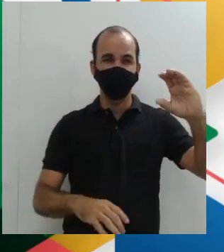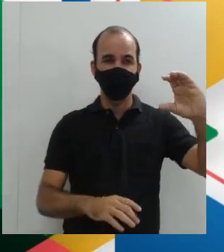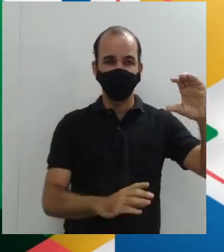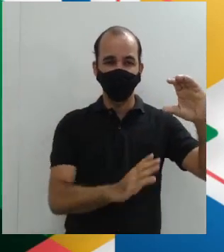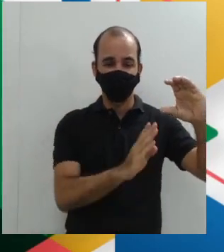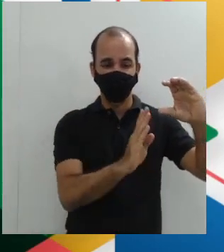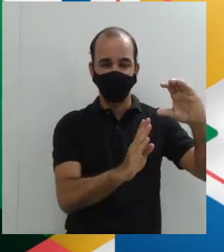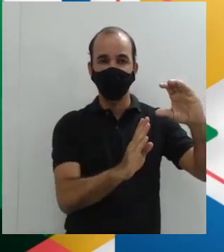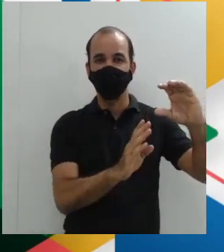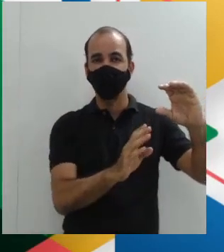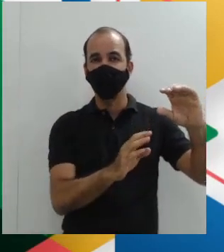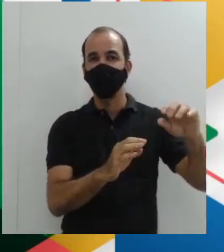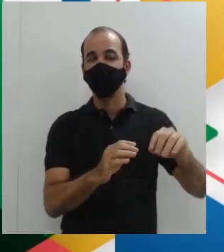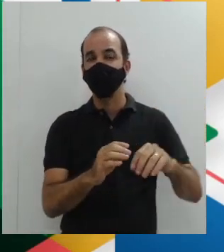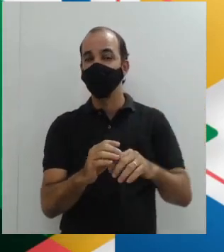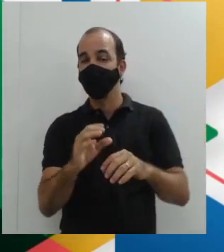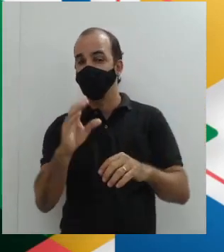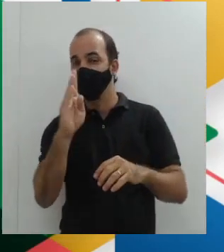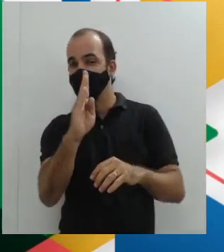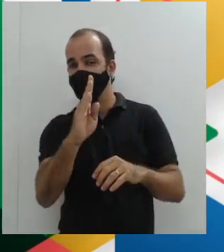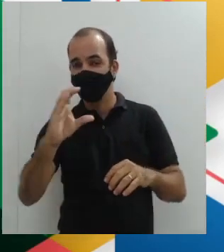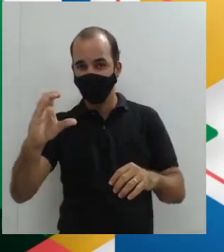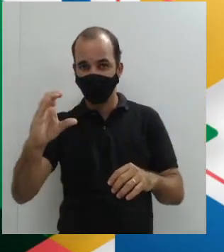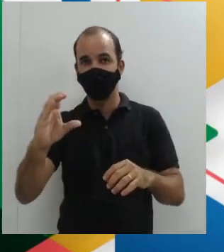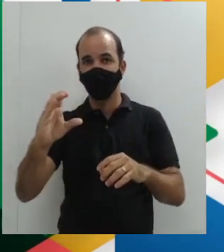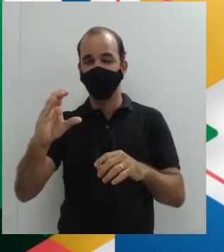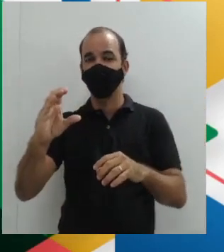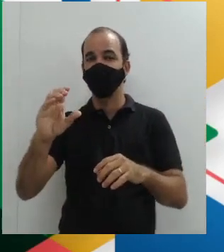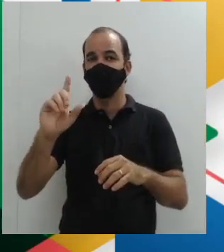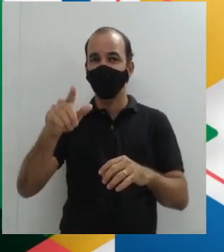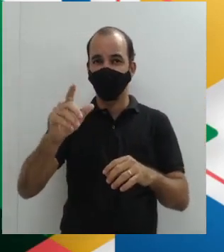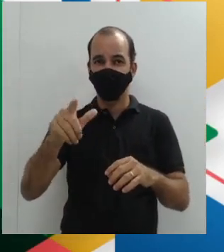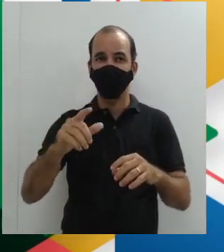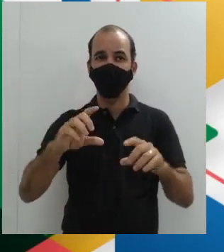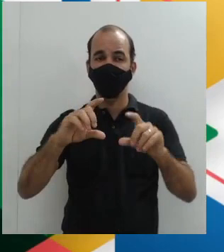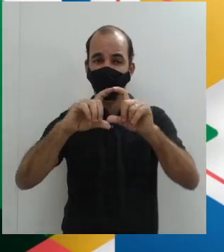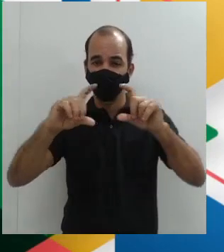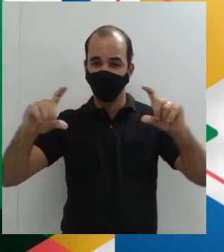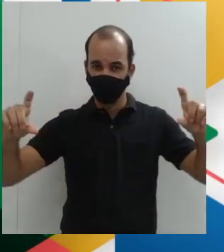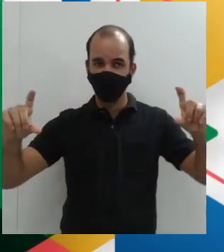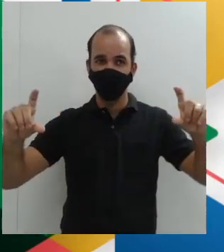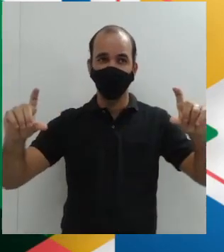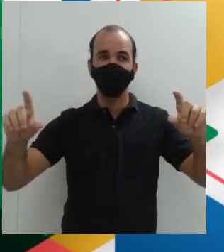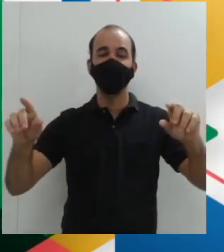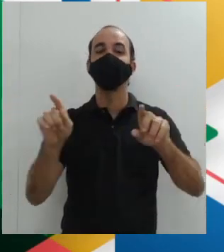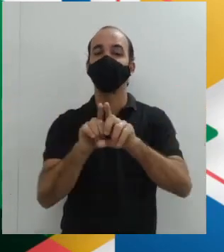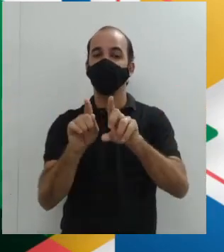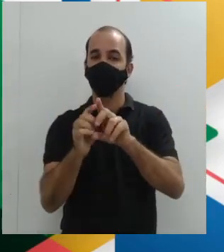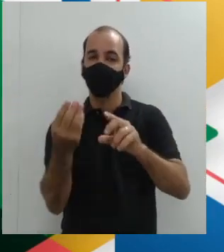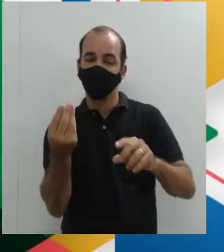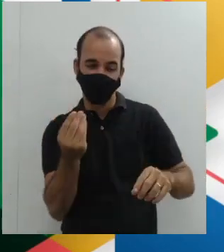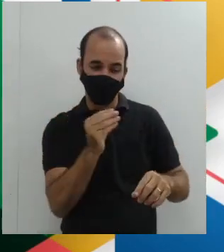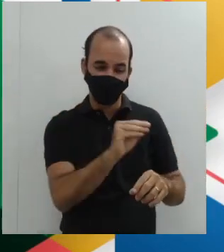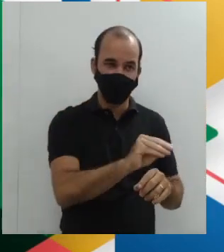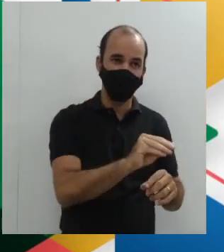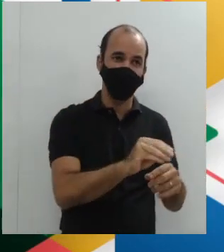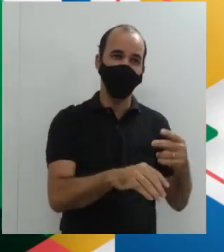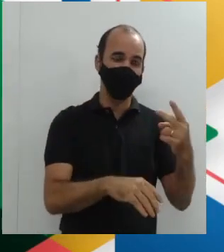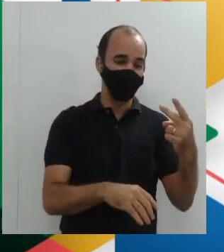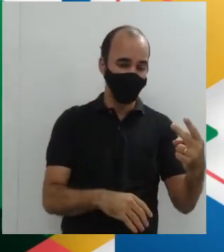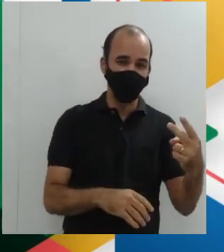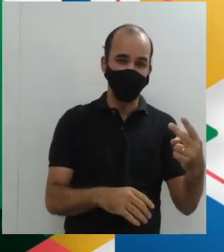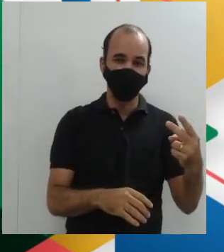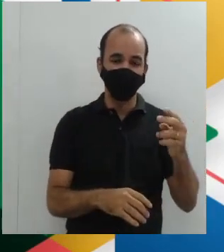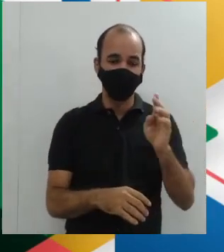o produto entre dois retângulos formados por BC. Olha que legal, vou colocar na minha área total 2BC. E se você